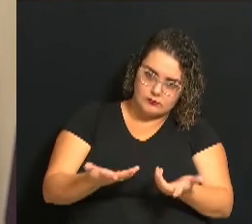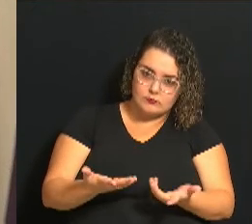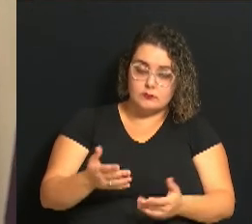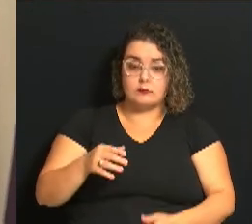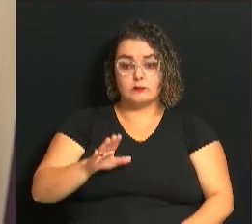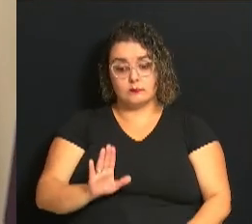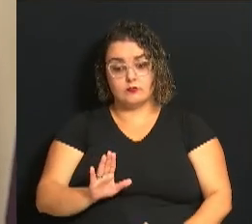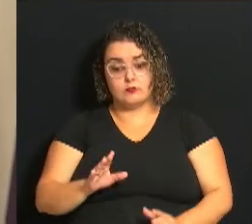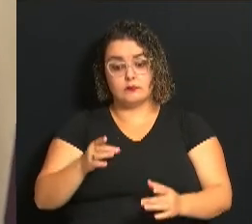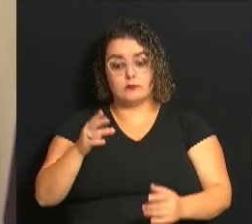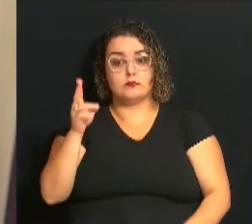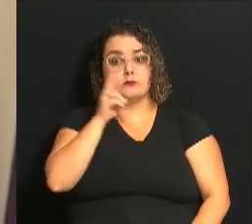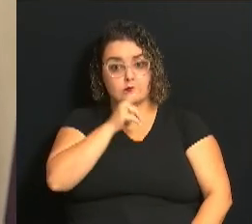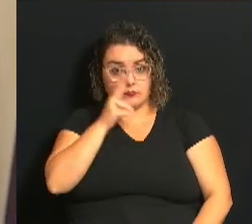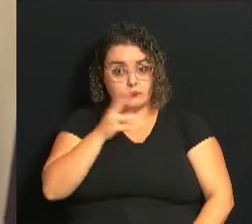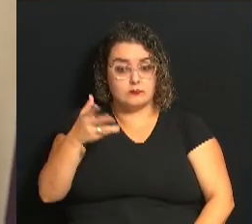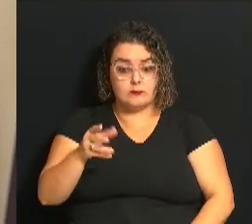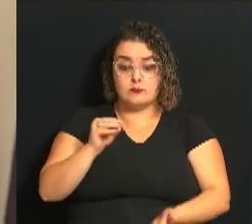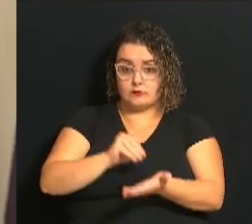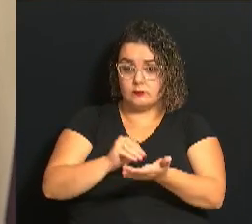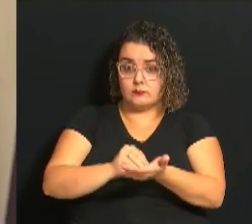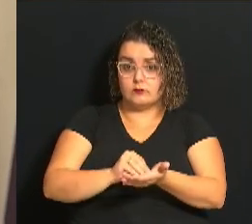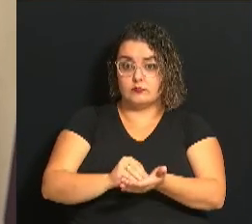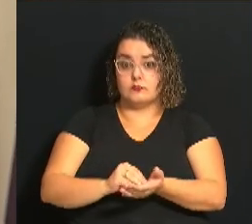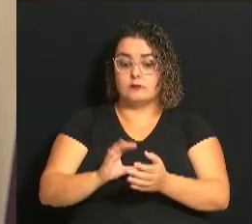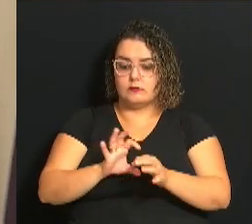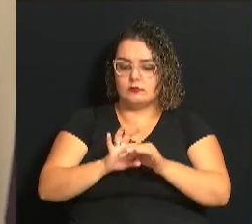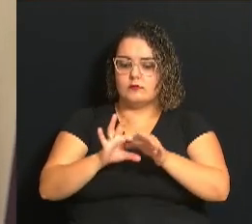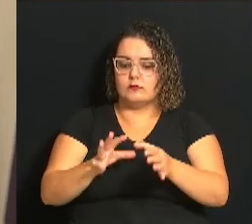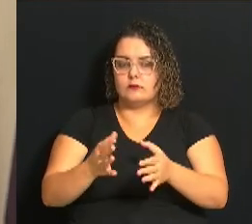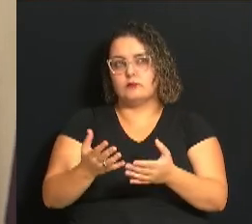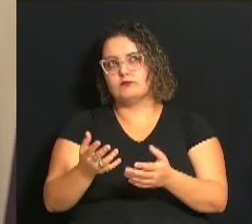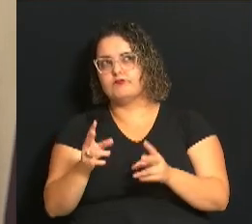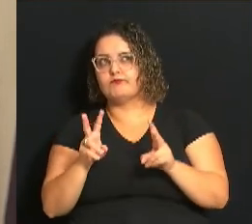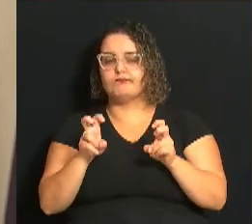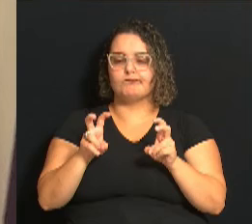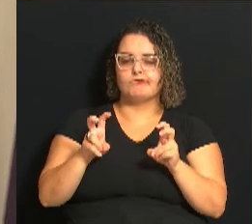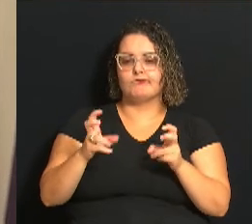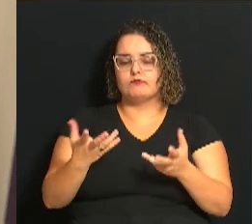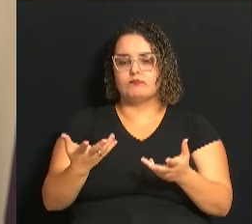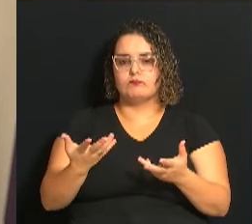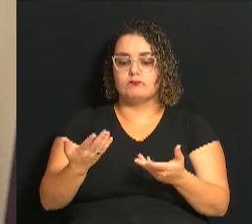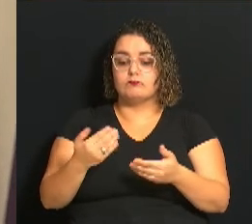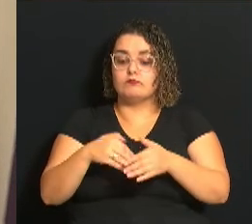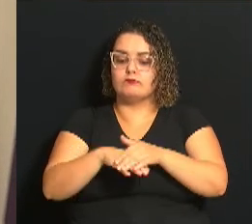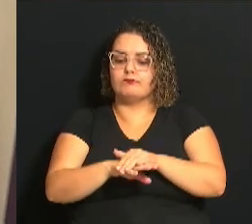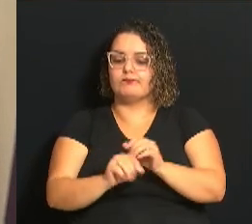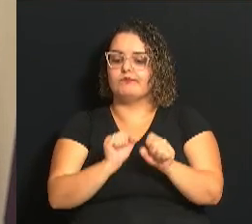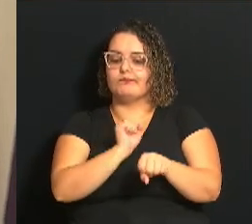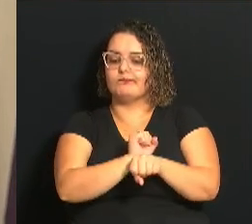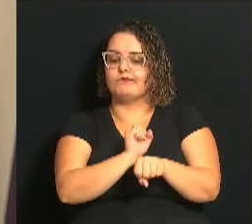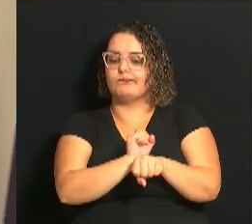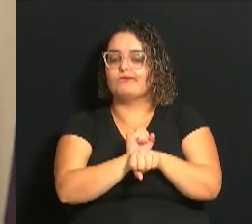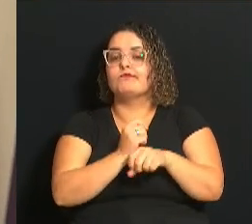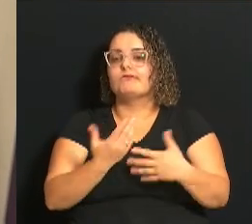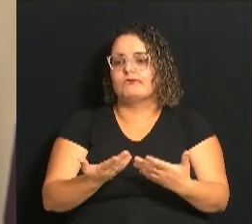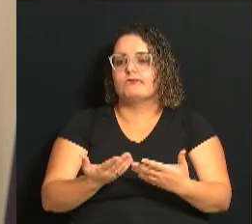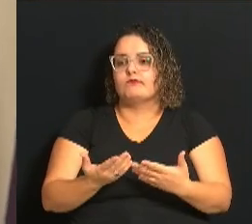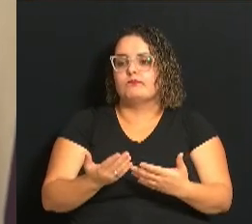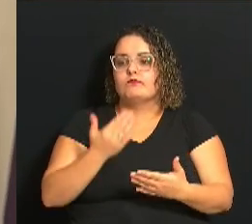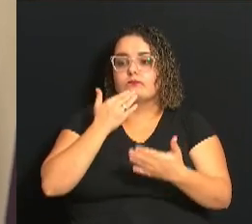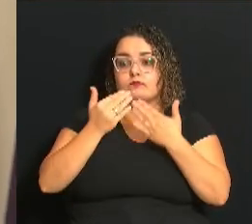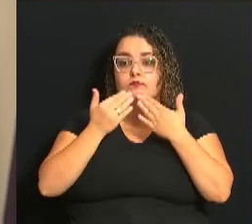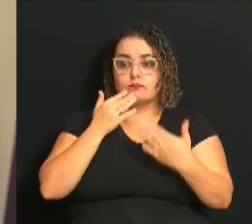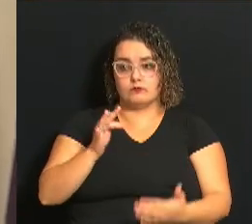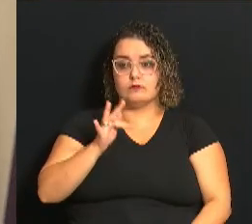atende emergencialmente o que falta, mas deixa aqui, digamos assim, de reserva para as demandas futuras